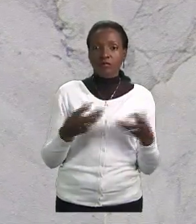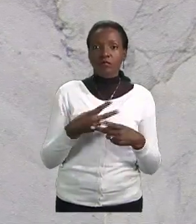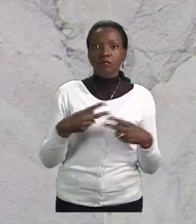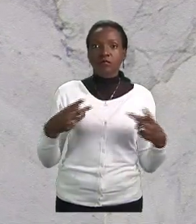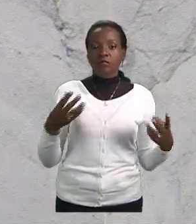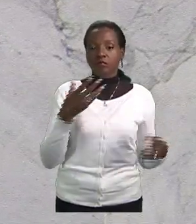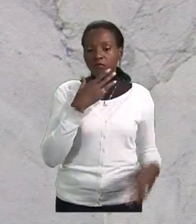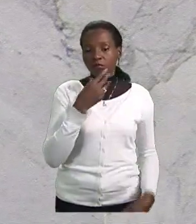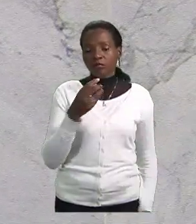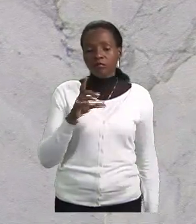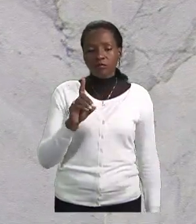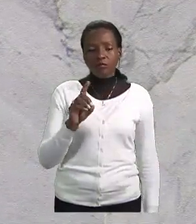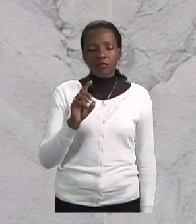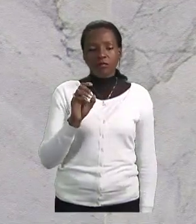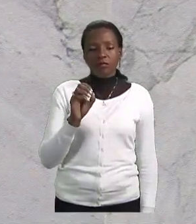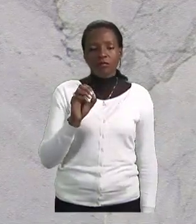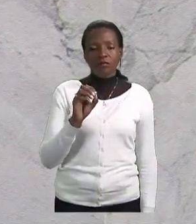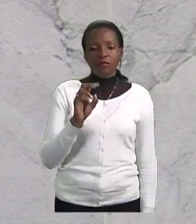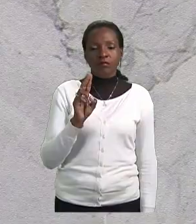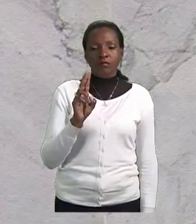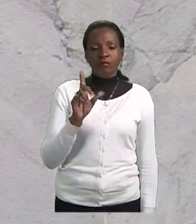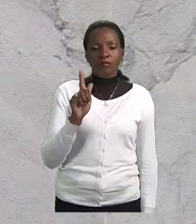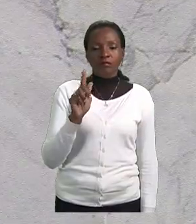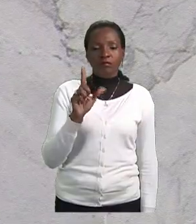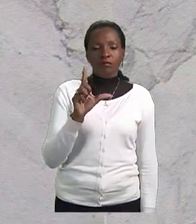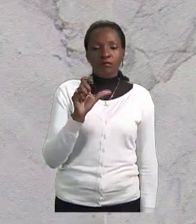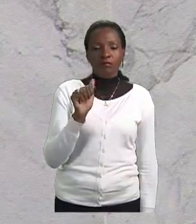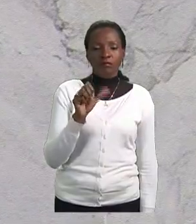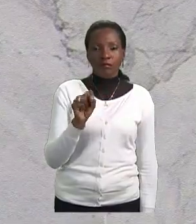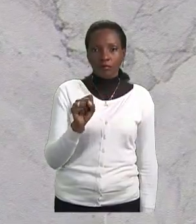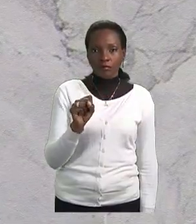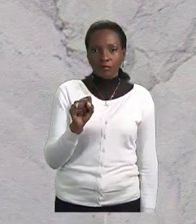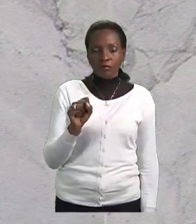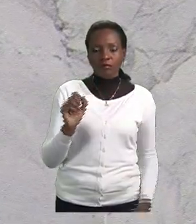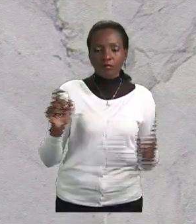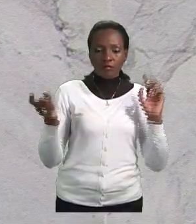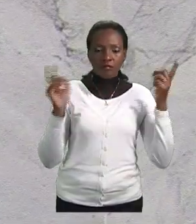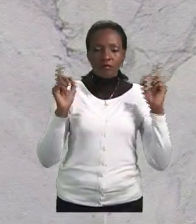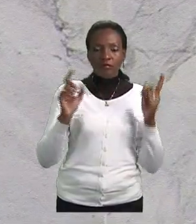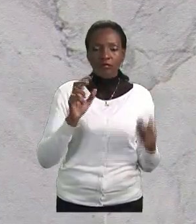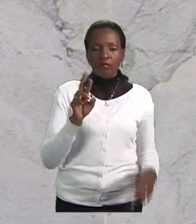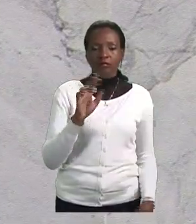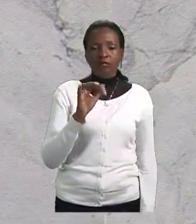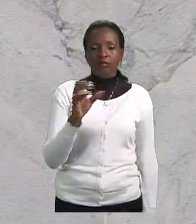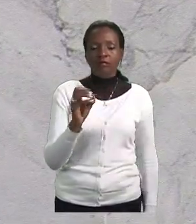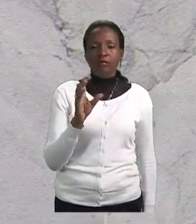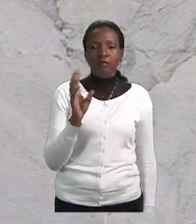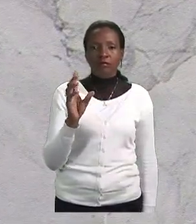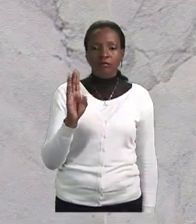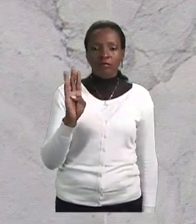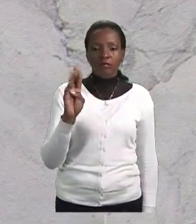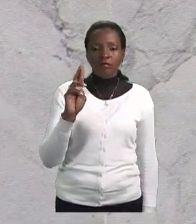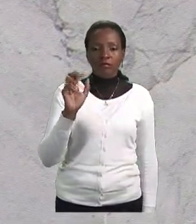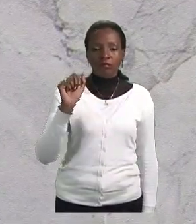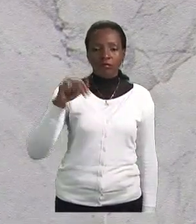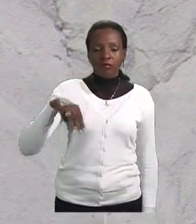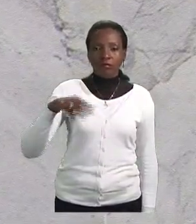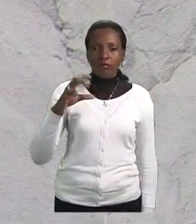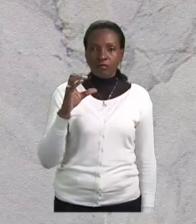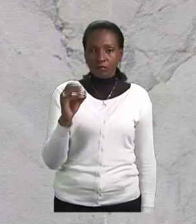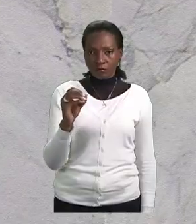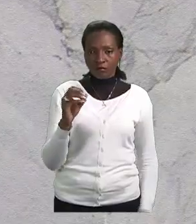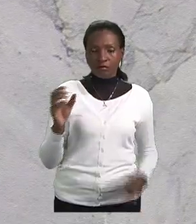douglas fontes ele estava passando pela avenida rio branco em gramacho quando foi cercado pelos 55